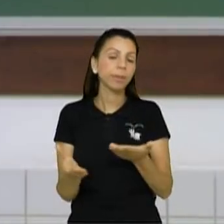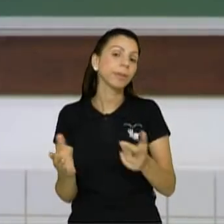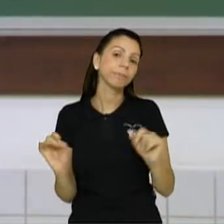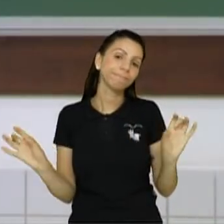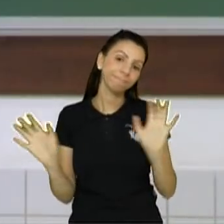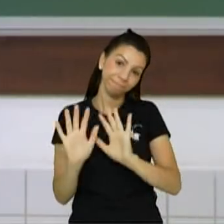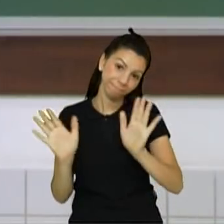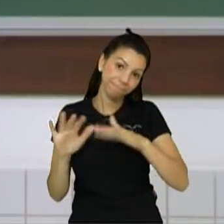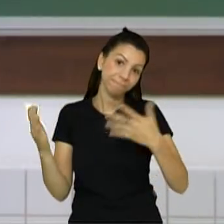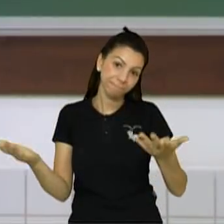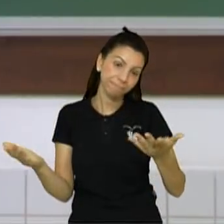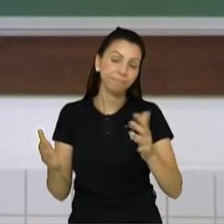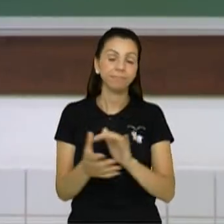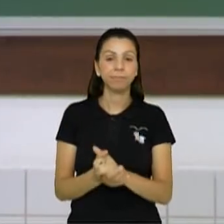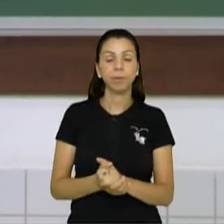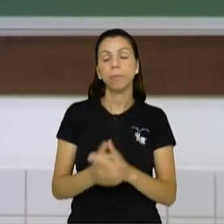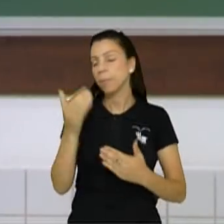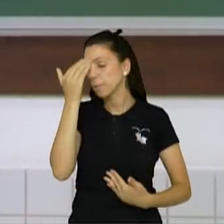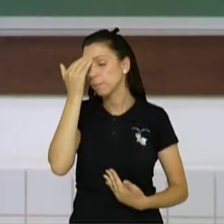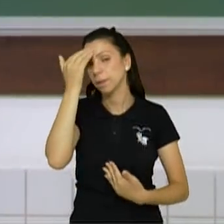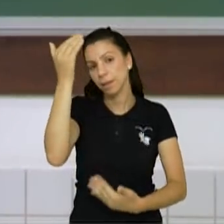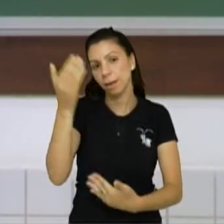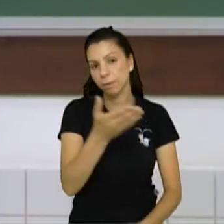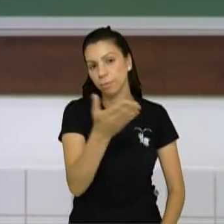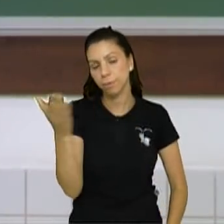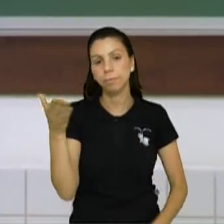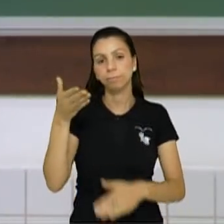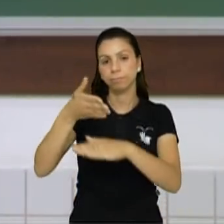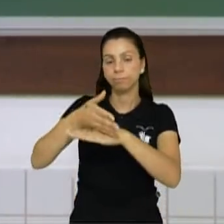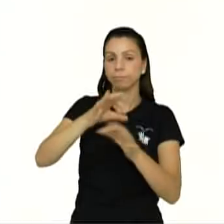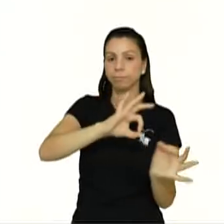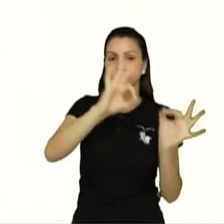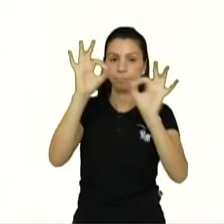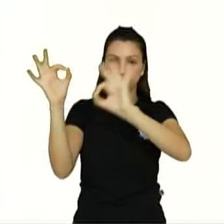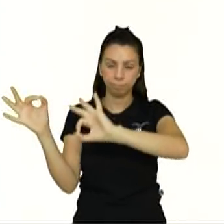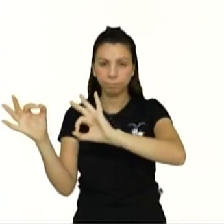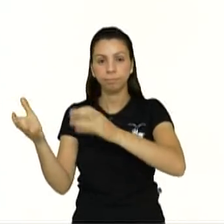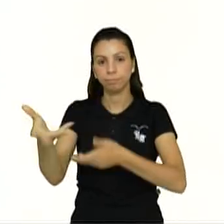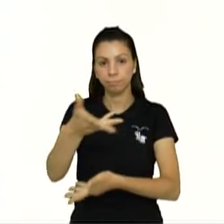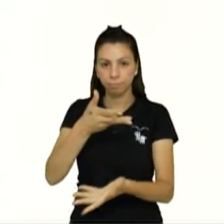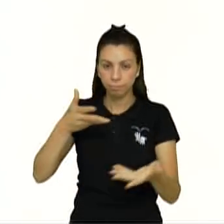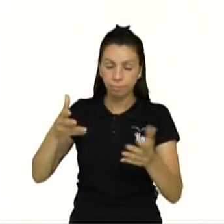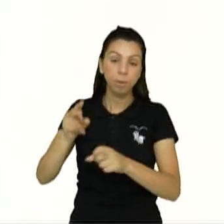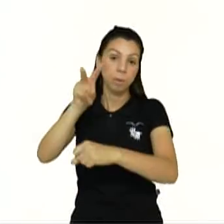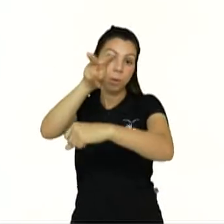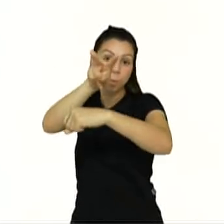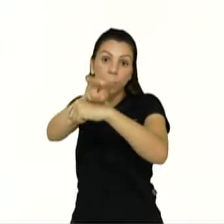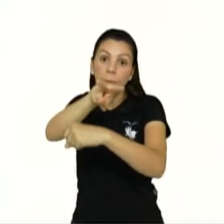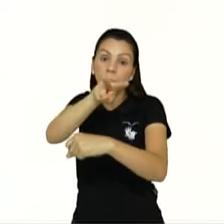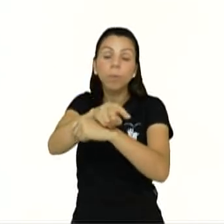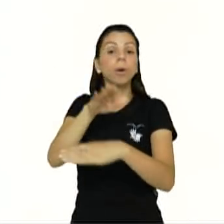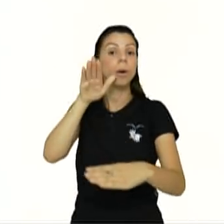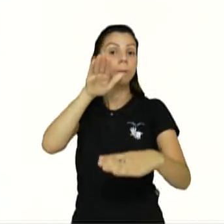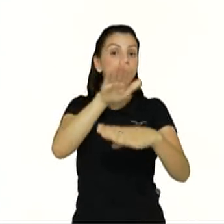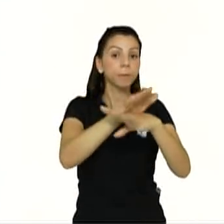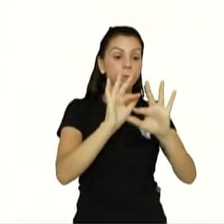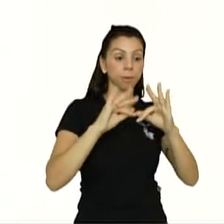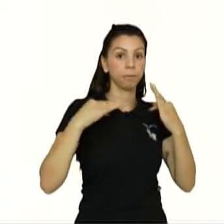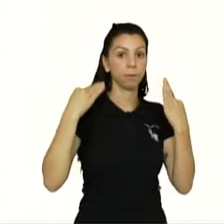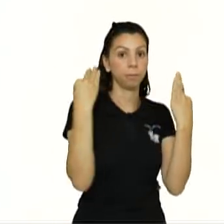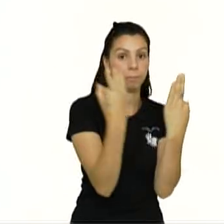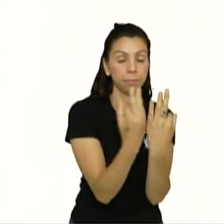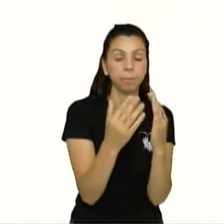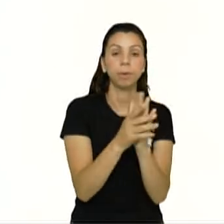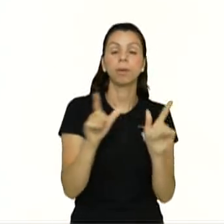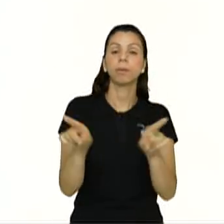nos despedir. Thank you, muito obrigada por participarem dessa aula. Take care, se cuidem. Ajudem nas tarefas de casa, tenham